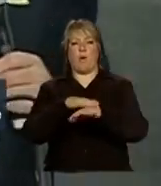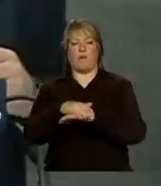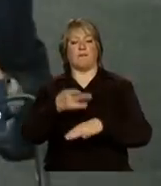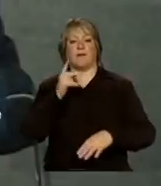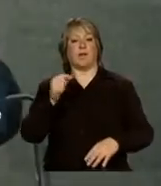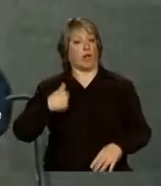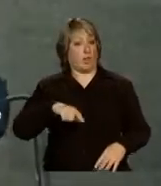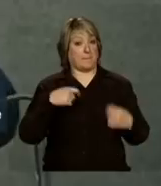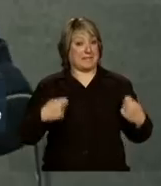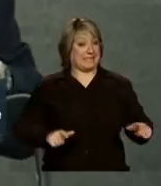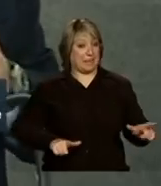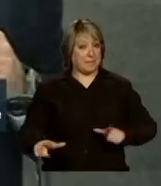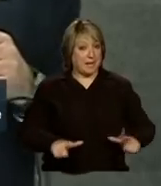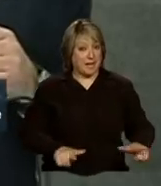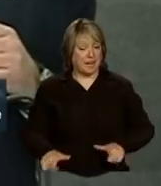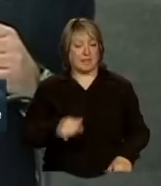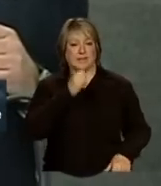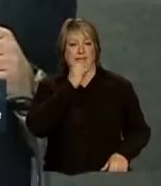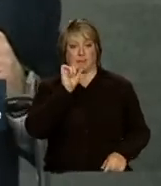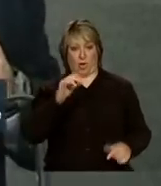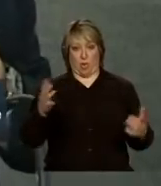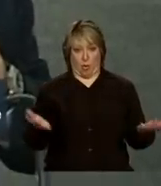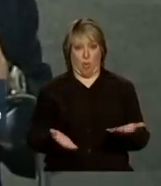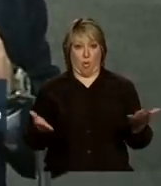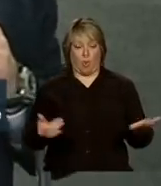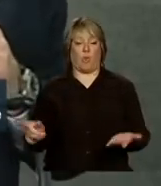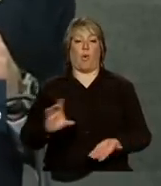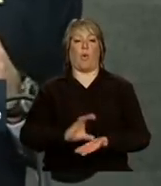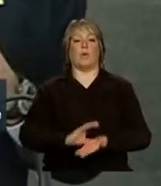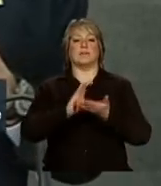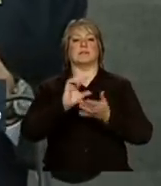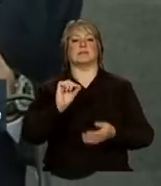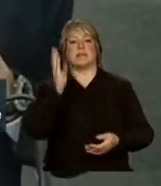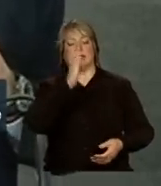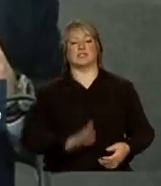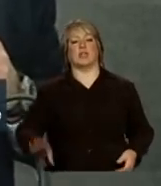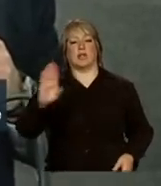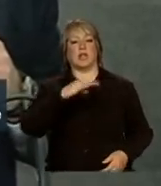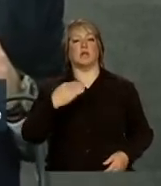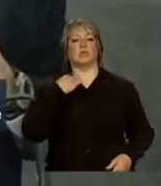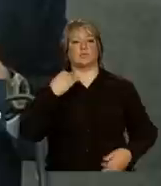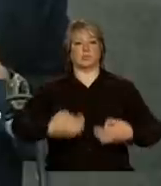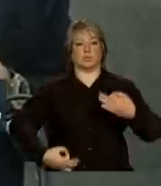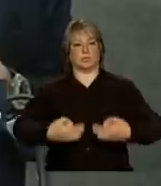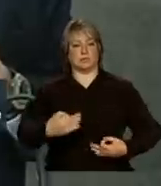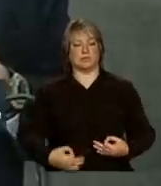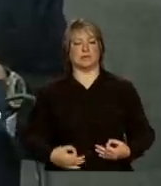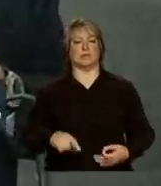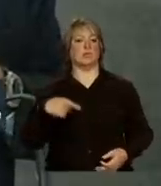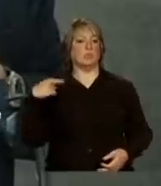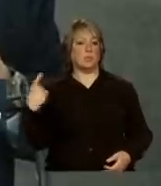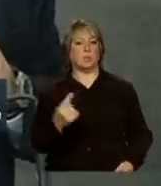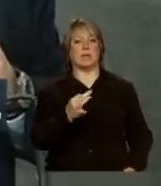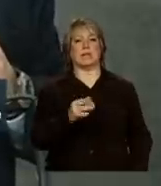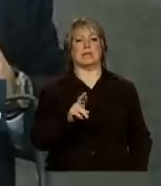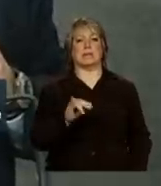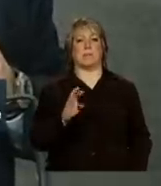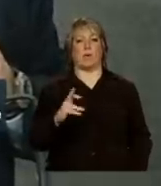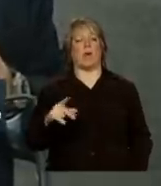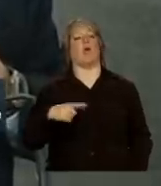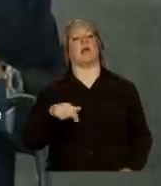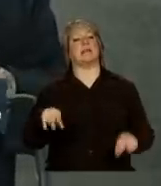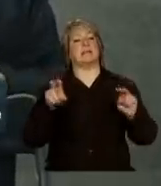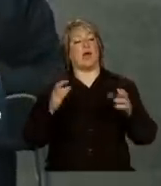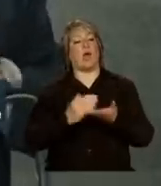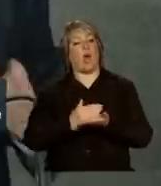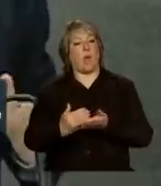trabalhar hoje graças a Deus já o o Conselho Nacional de Justiça os tribunais esse tema começa a entrar tá